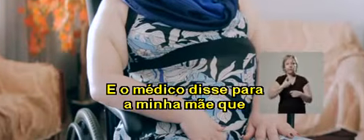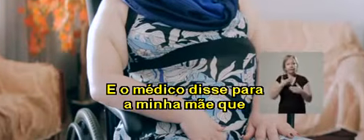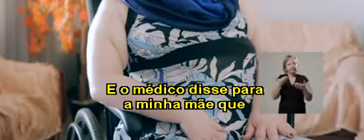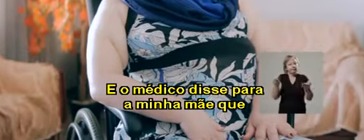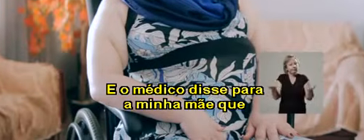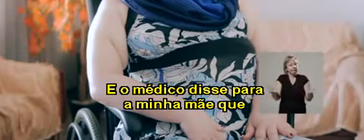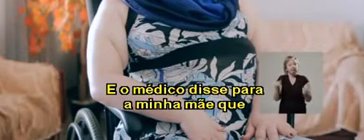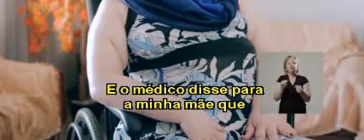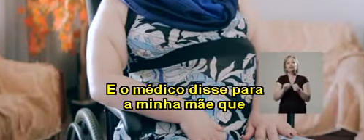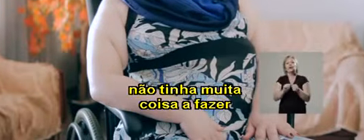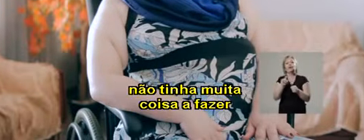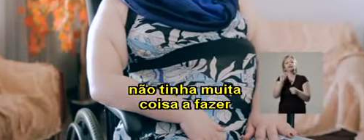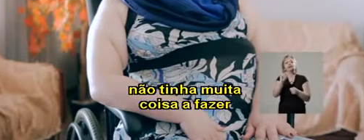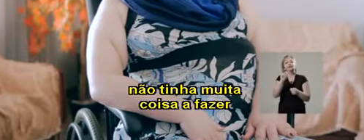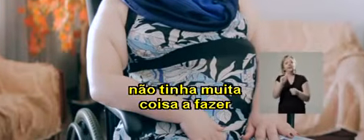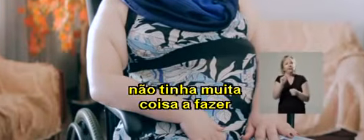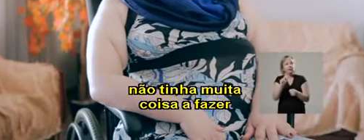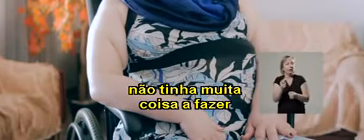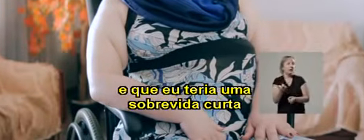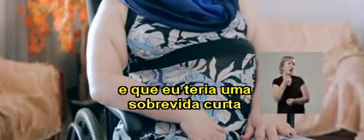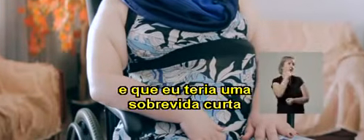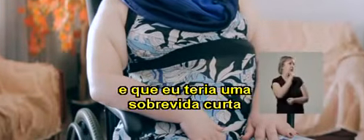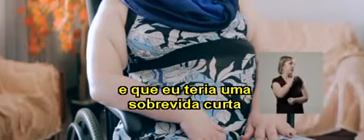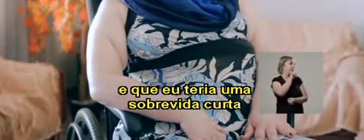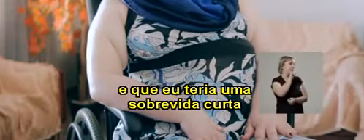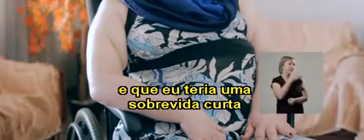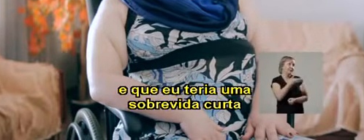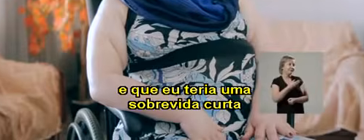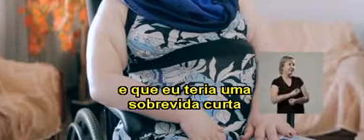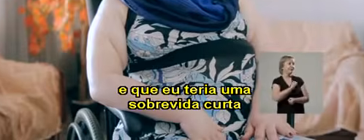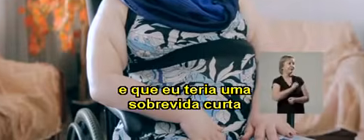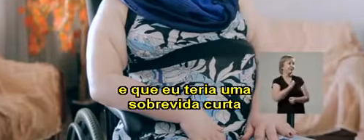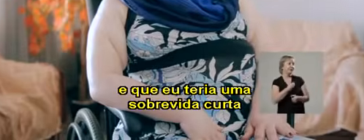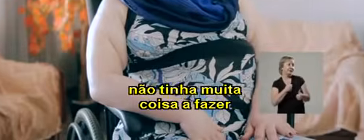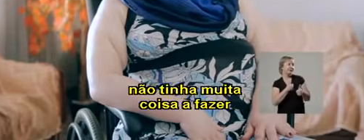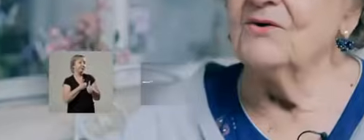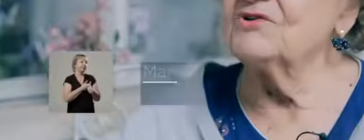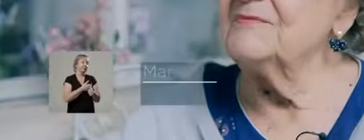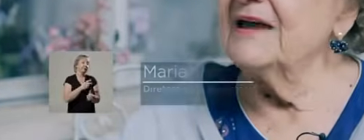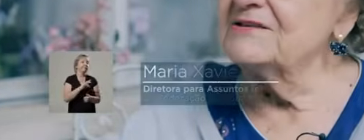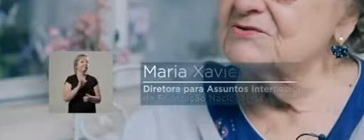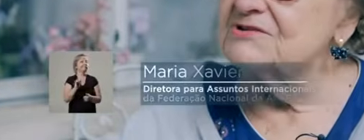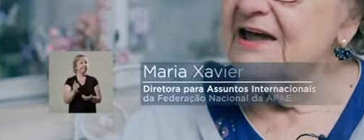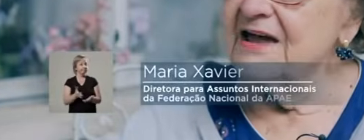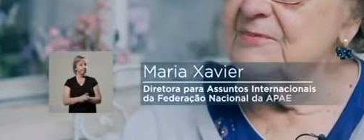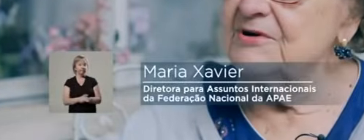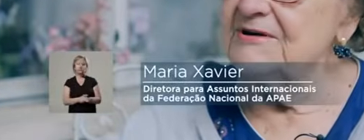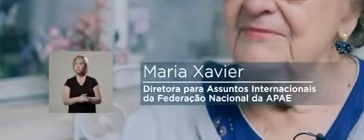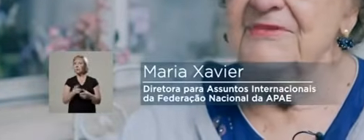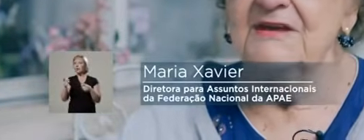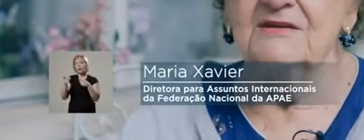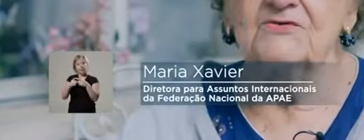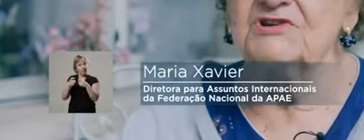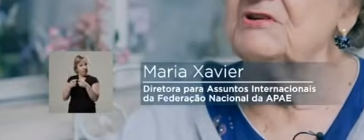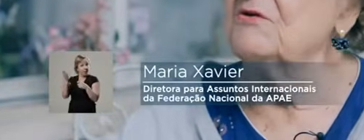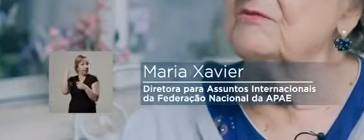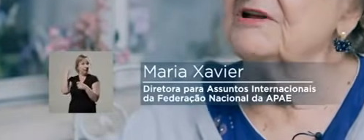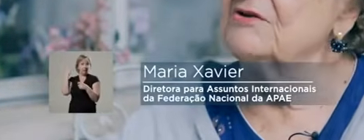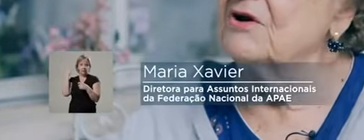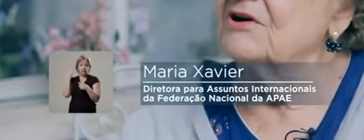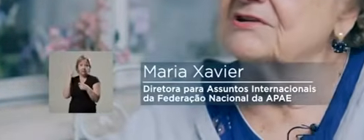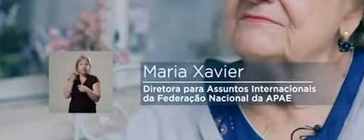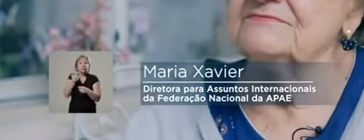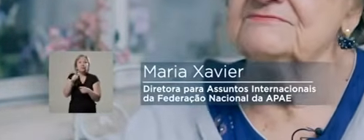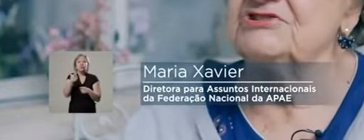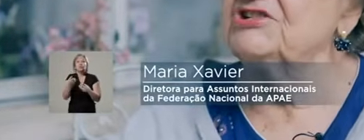disse que não havia muita coisa a fazer para minha mãe e que eu teria uma sobrevida curta. Os médicos da época não tinham